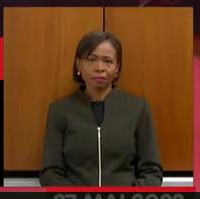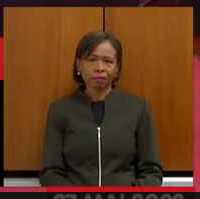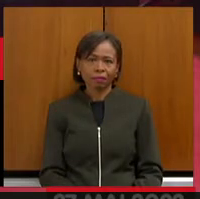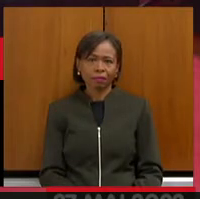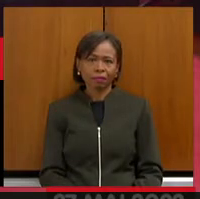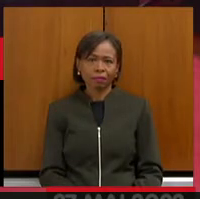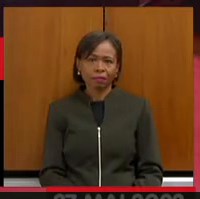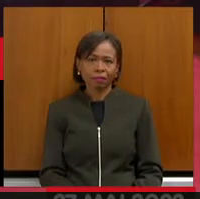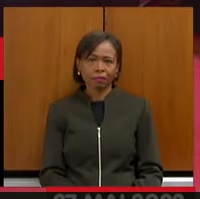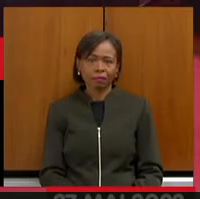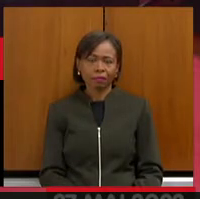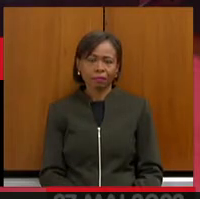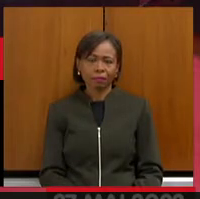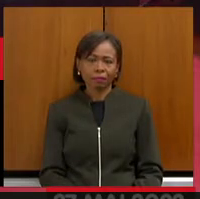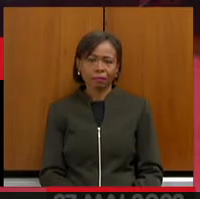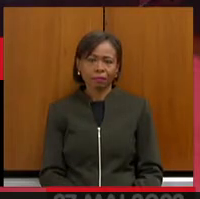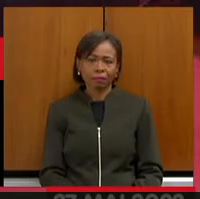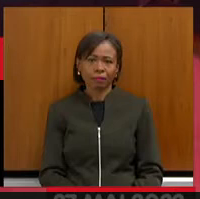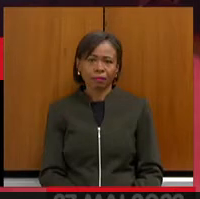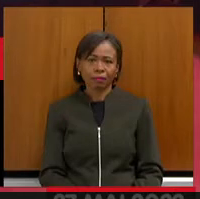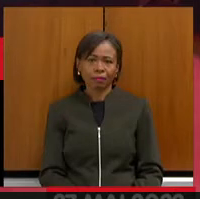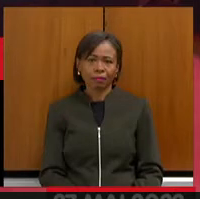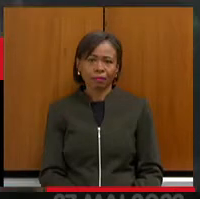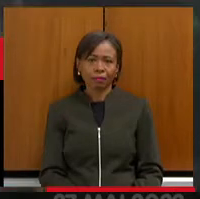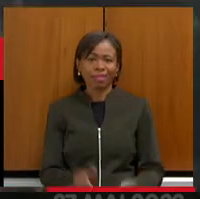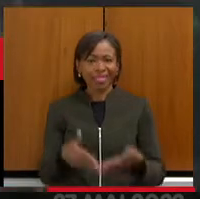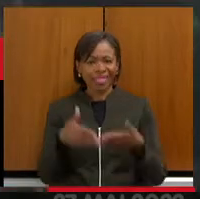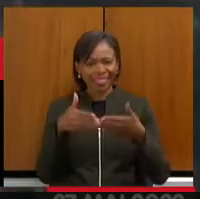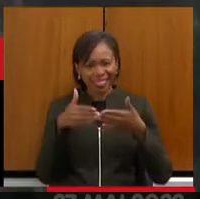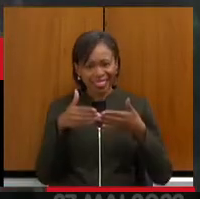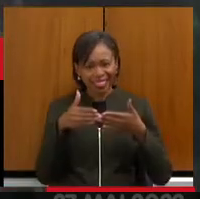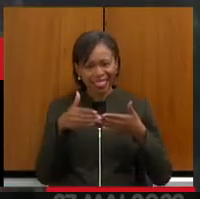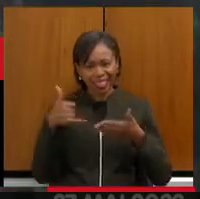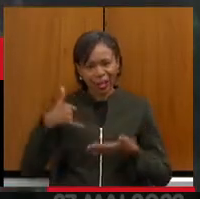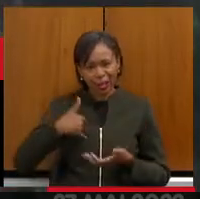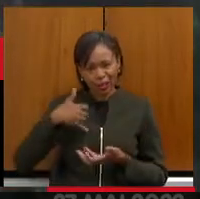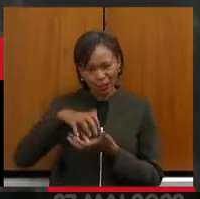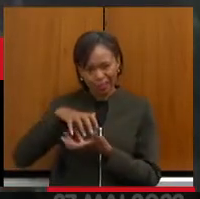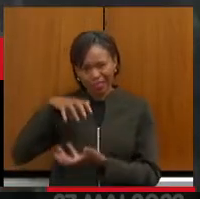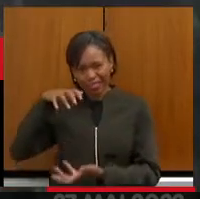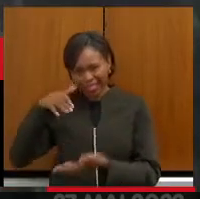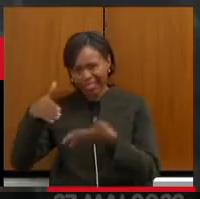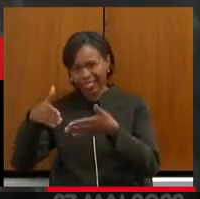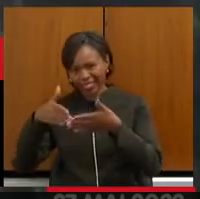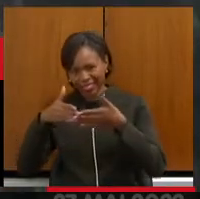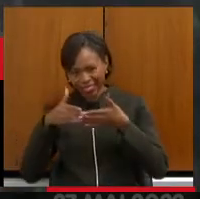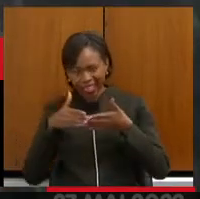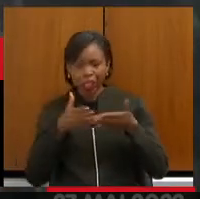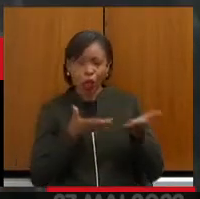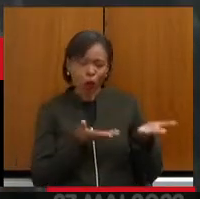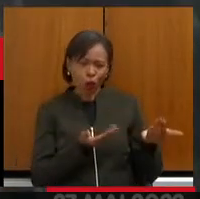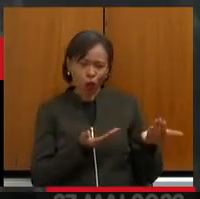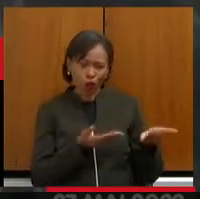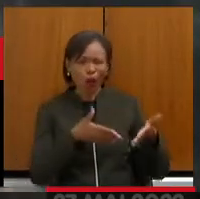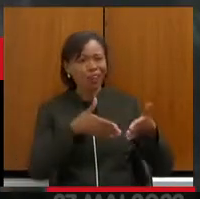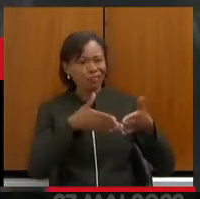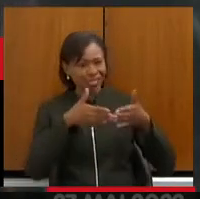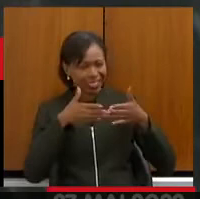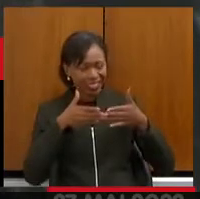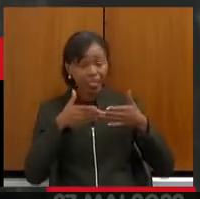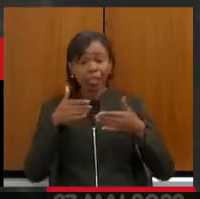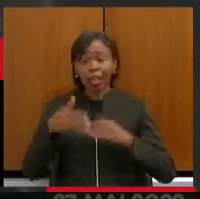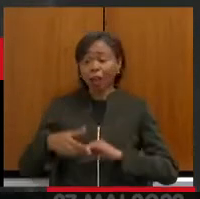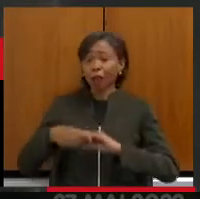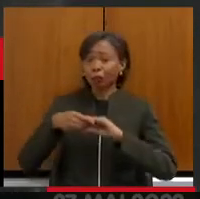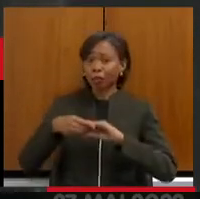G1 com a licença dos mais velhos e dos mais novos quero cumprimentar a